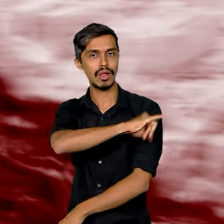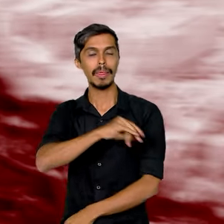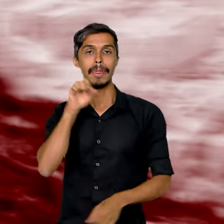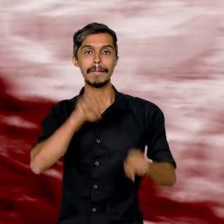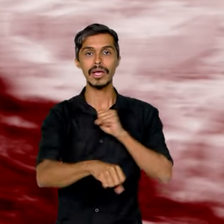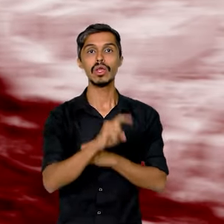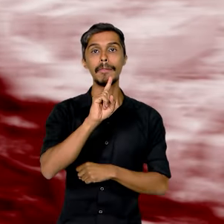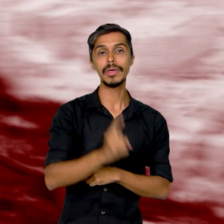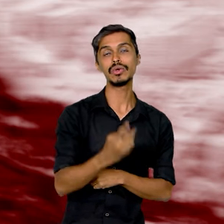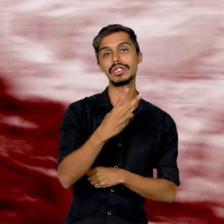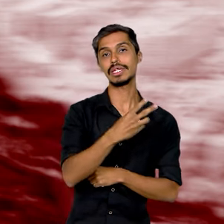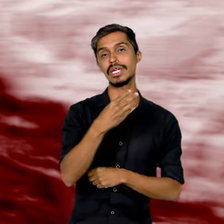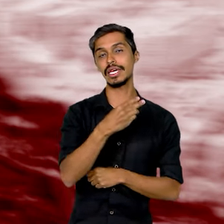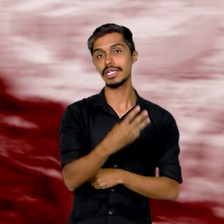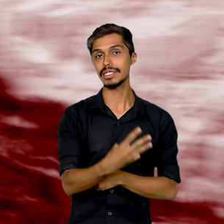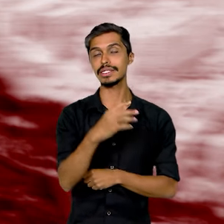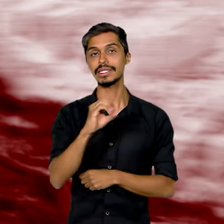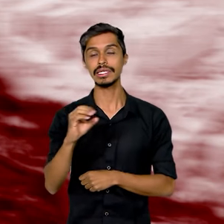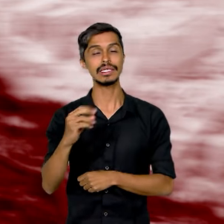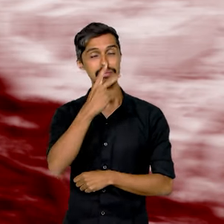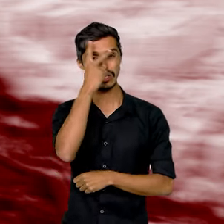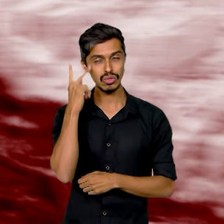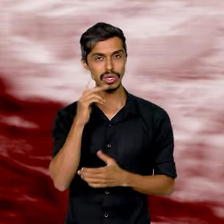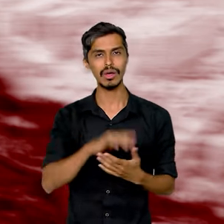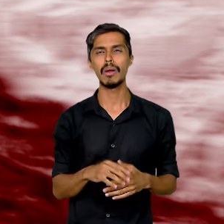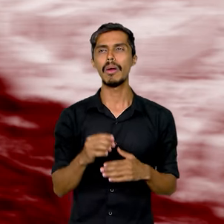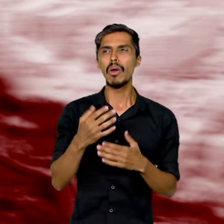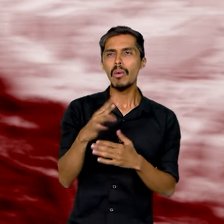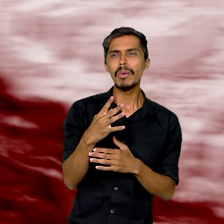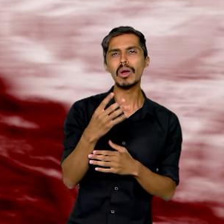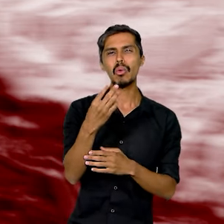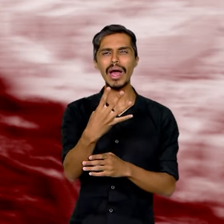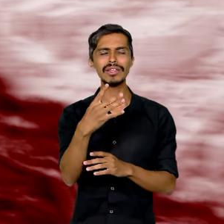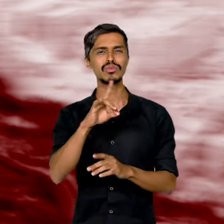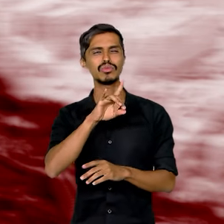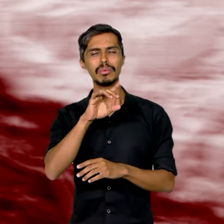1.330 pessoas, um pouco menos de 4 por dia.